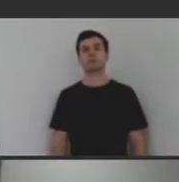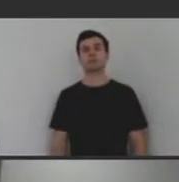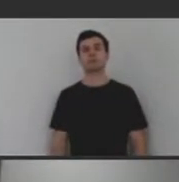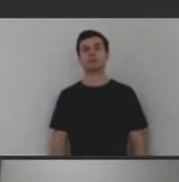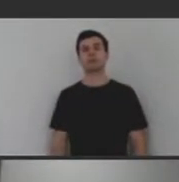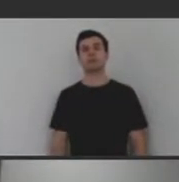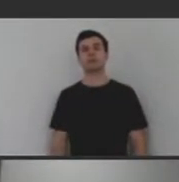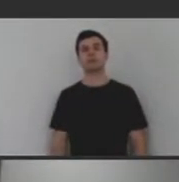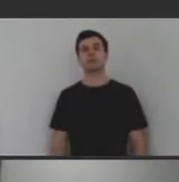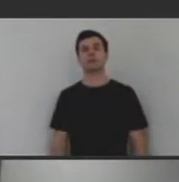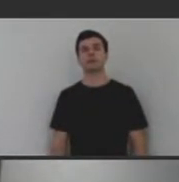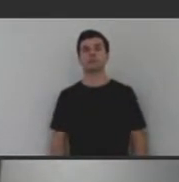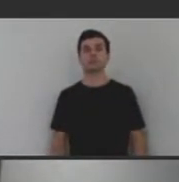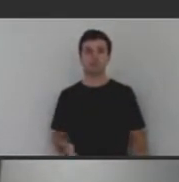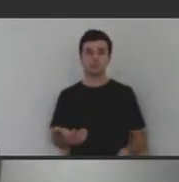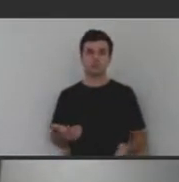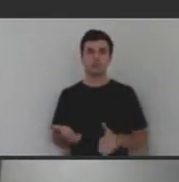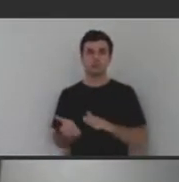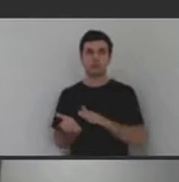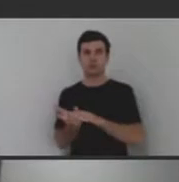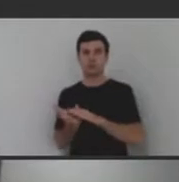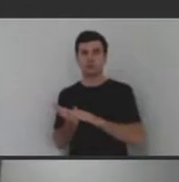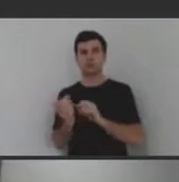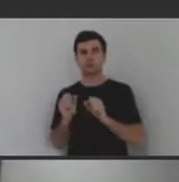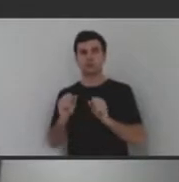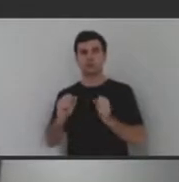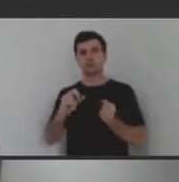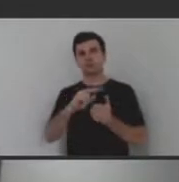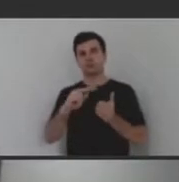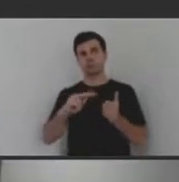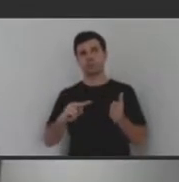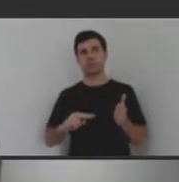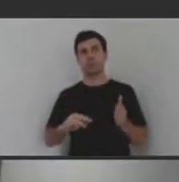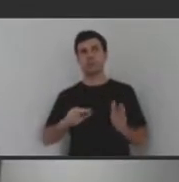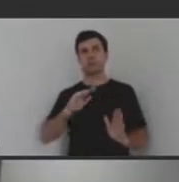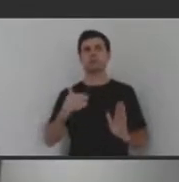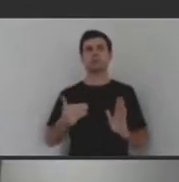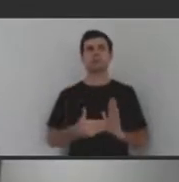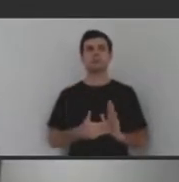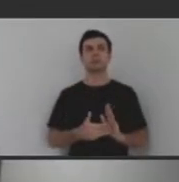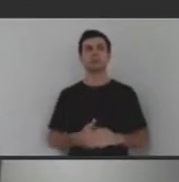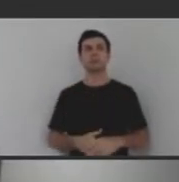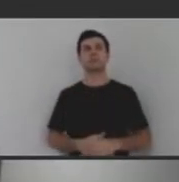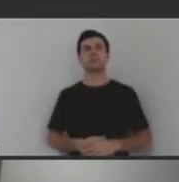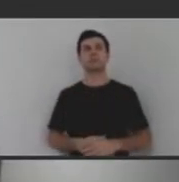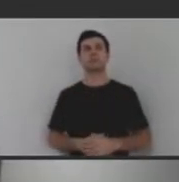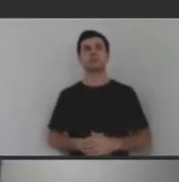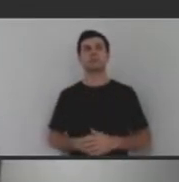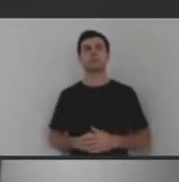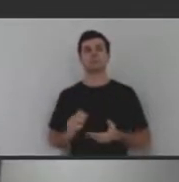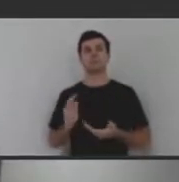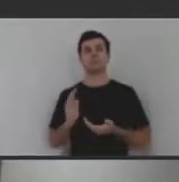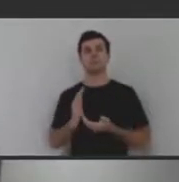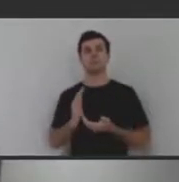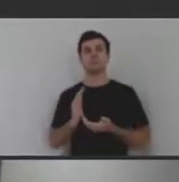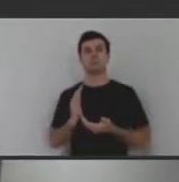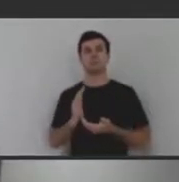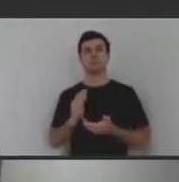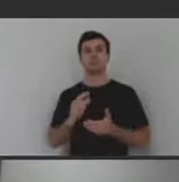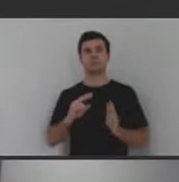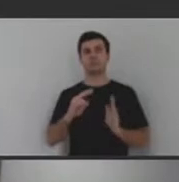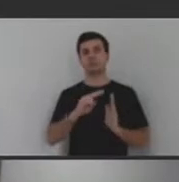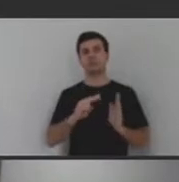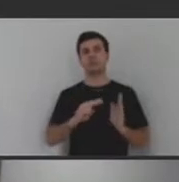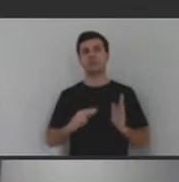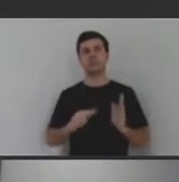gostaria que essa moção fosse lida na íntegra, por favor. Esta Casa de Leis não faz leitura das moções de pesar,